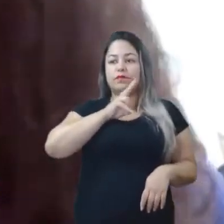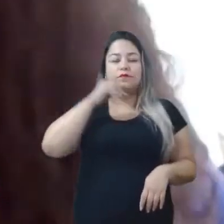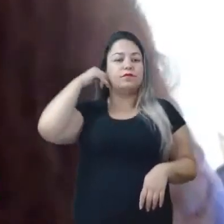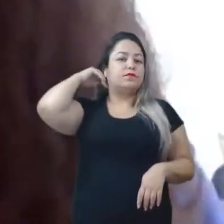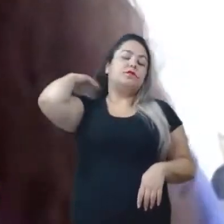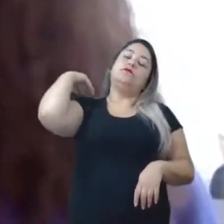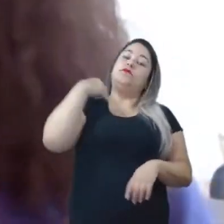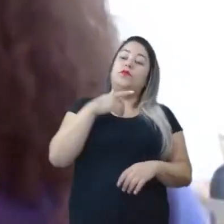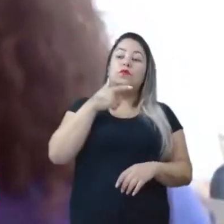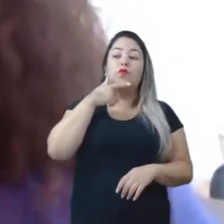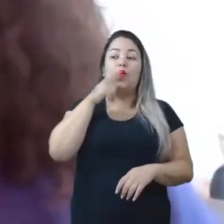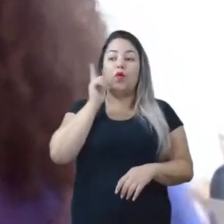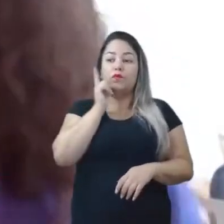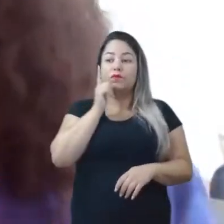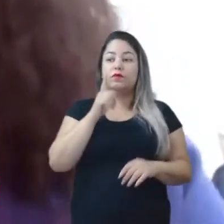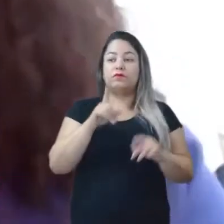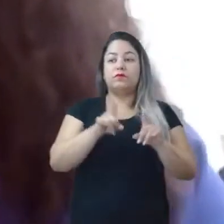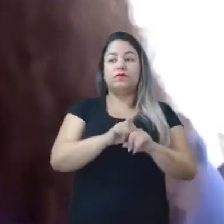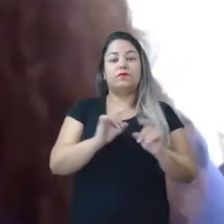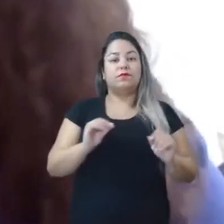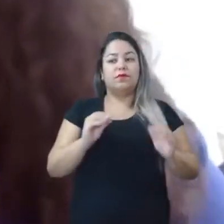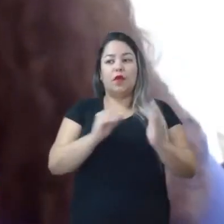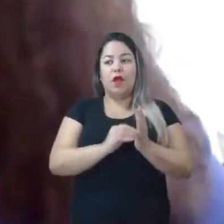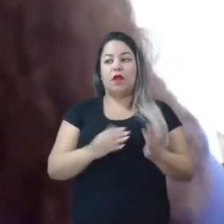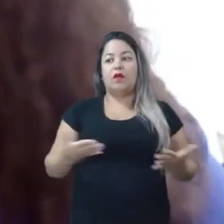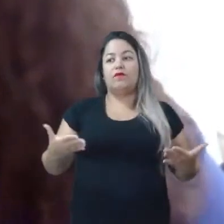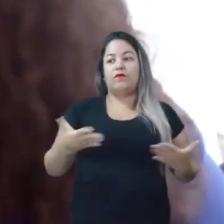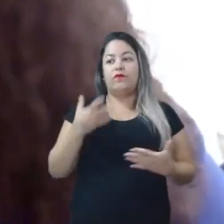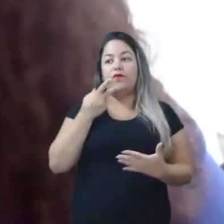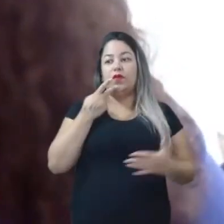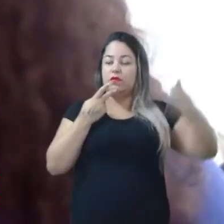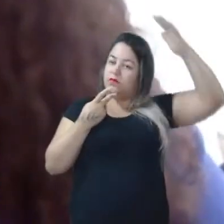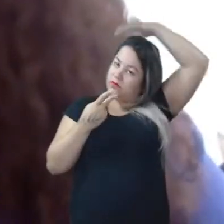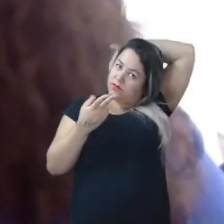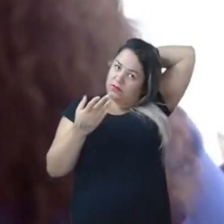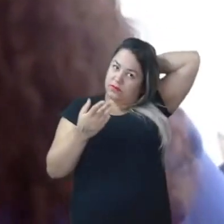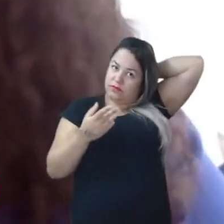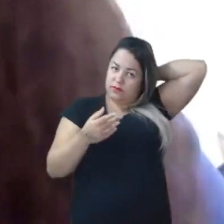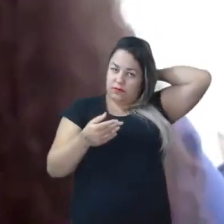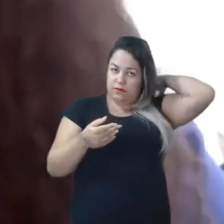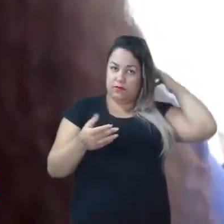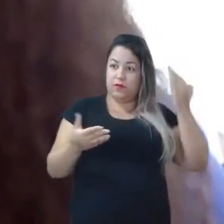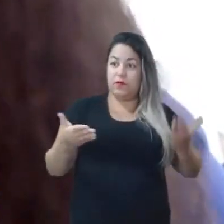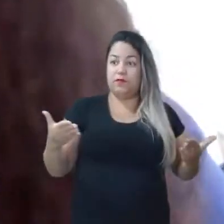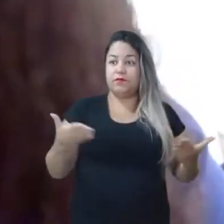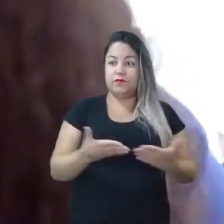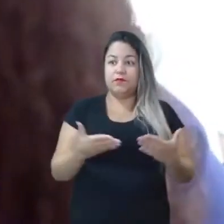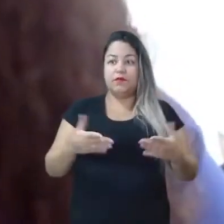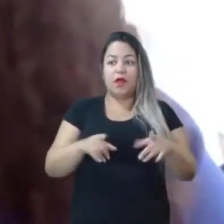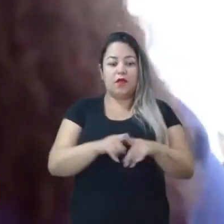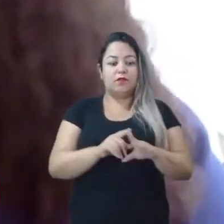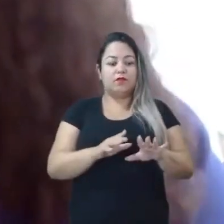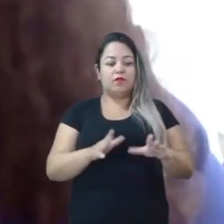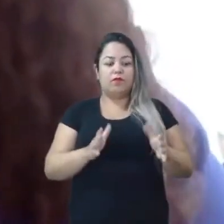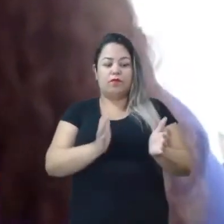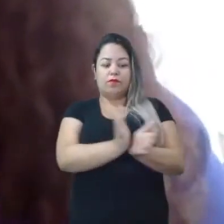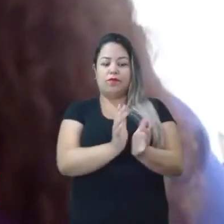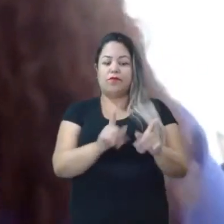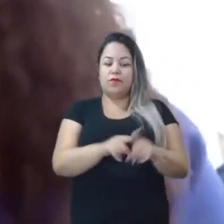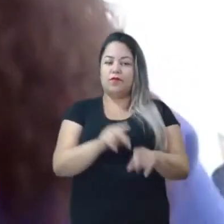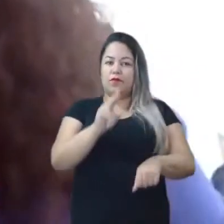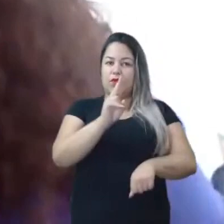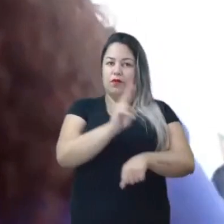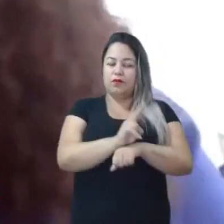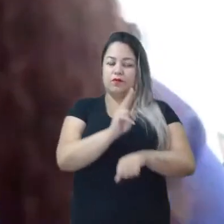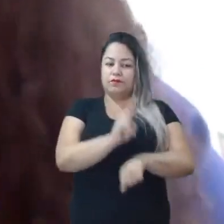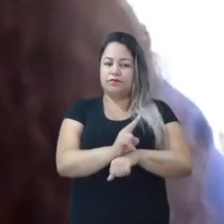ontem, inclusive, coincidentemente, pautando isso aqui agora, eu participei na comissão que cuida dessas questões indígenas,